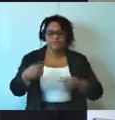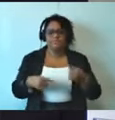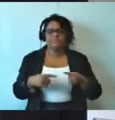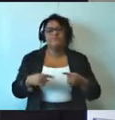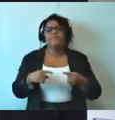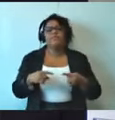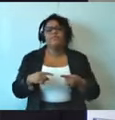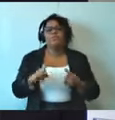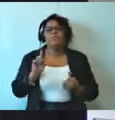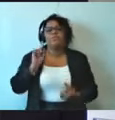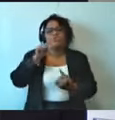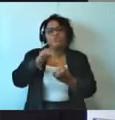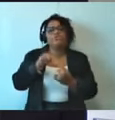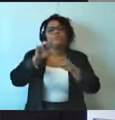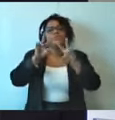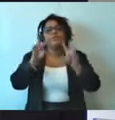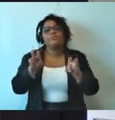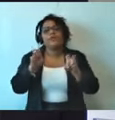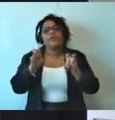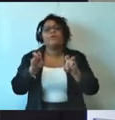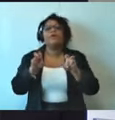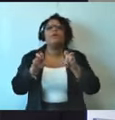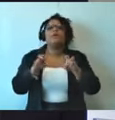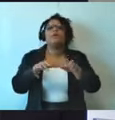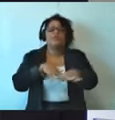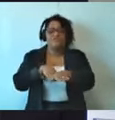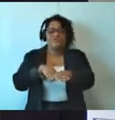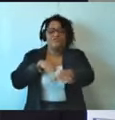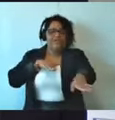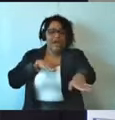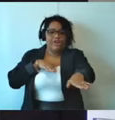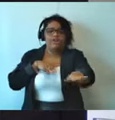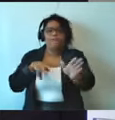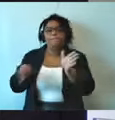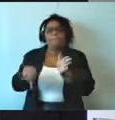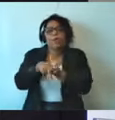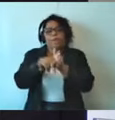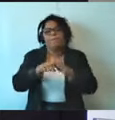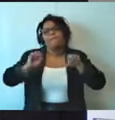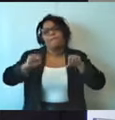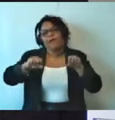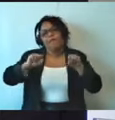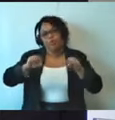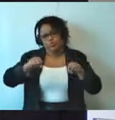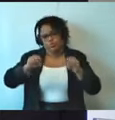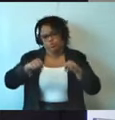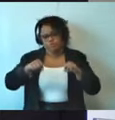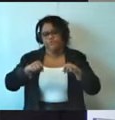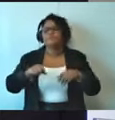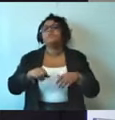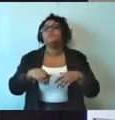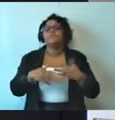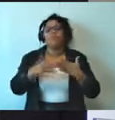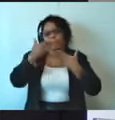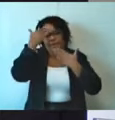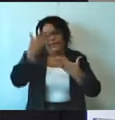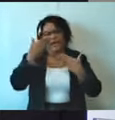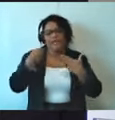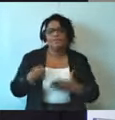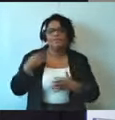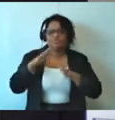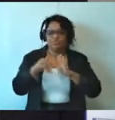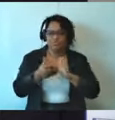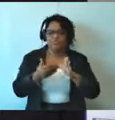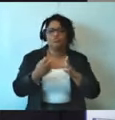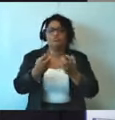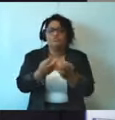as motofaixas. Então, eu agradeço muito a presença de todos que estão aqui. Nós vamos fazer agora a composição